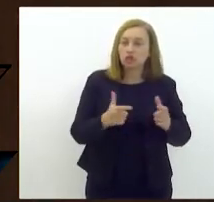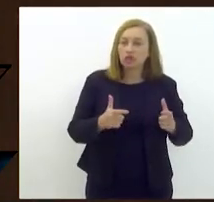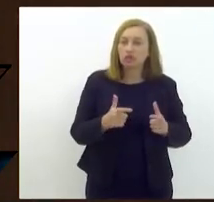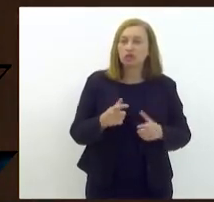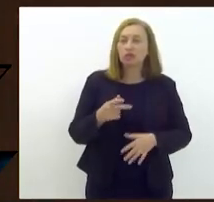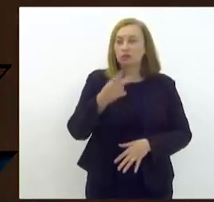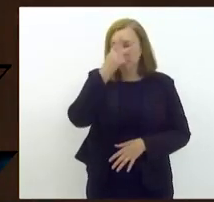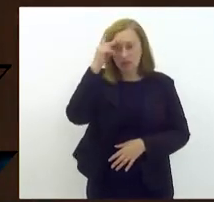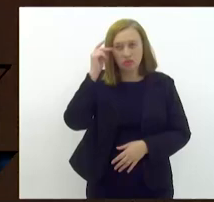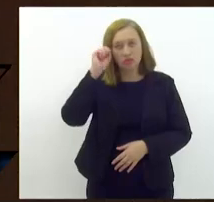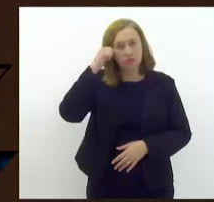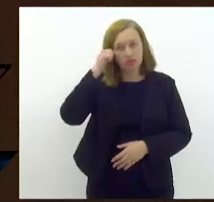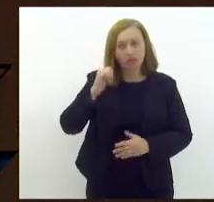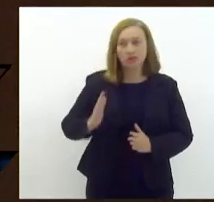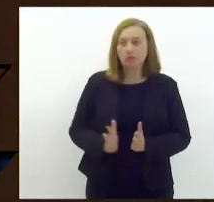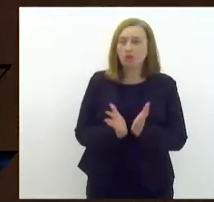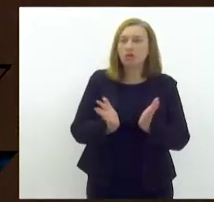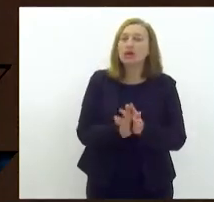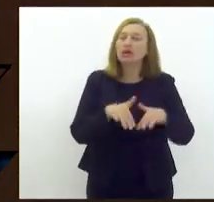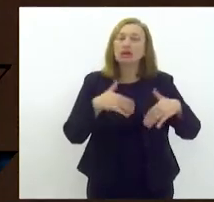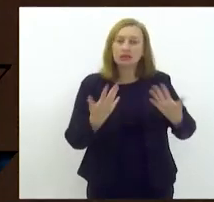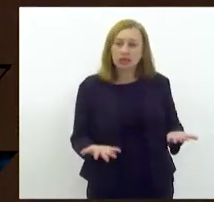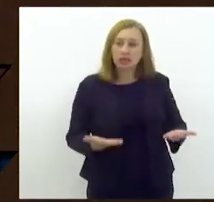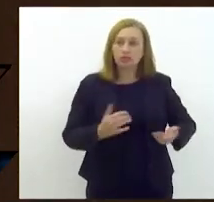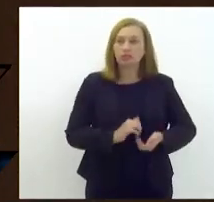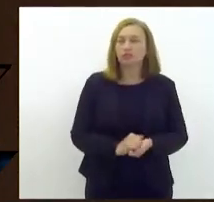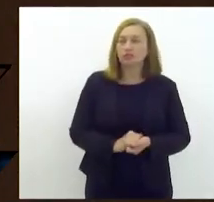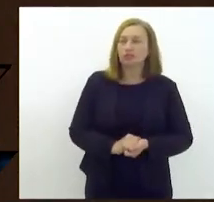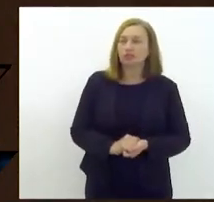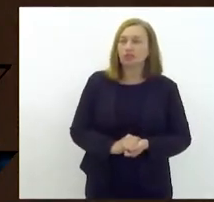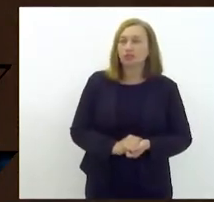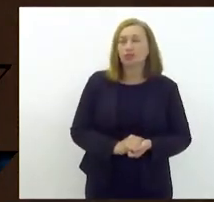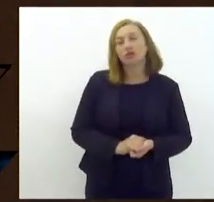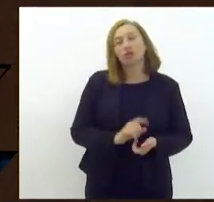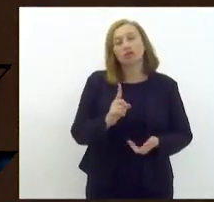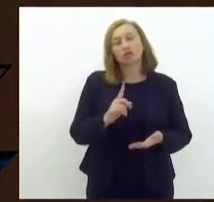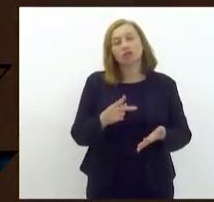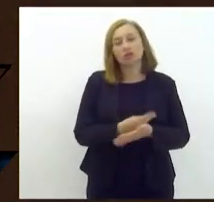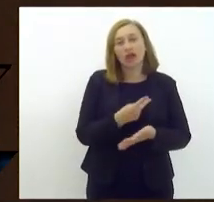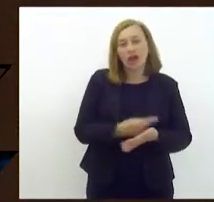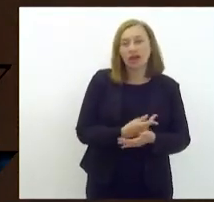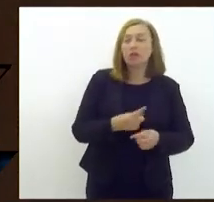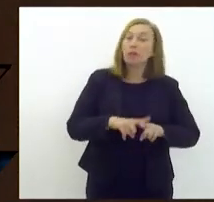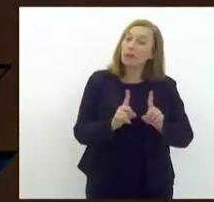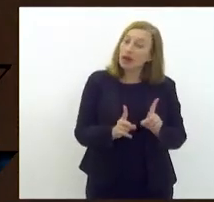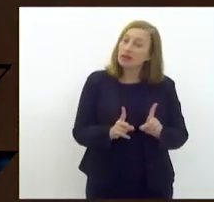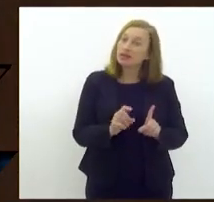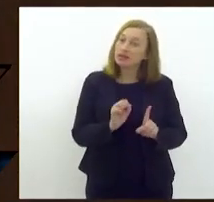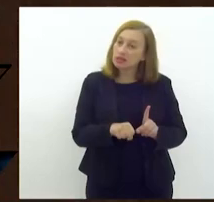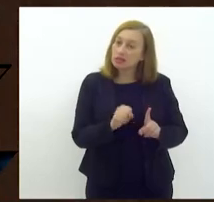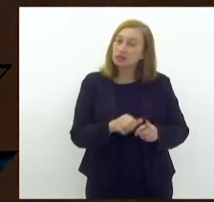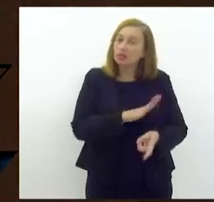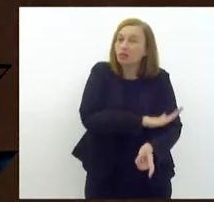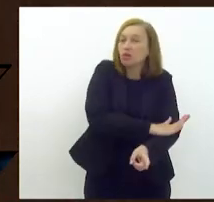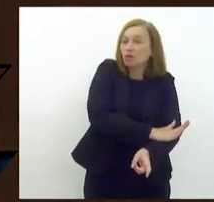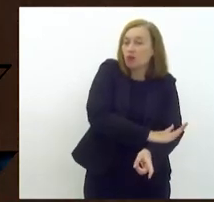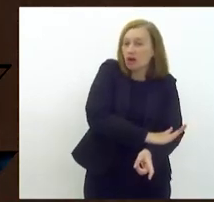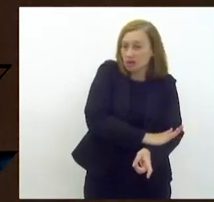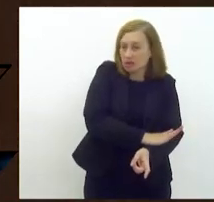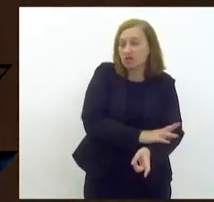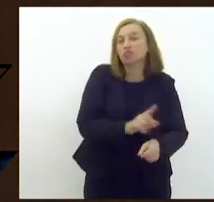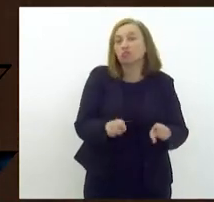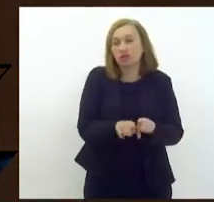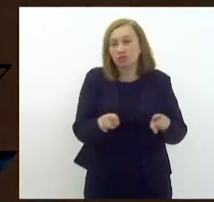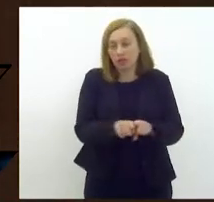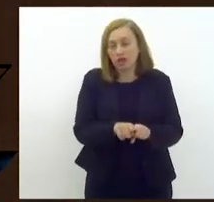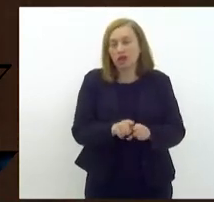pretas pobres então é talvez não seja tão equívoco assim talvez seja o racismo operando também